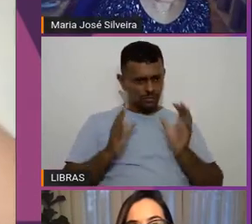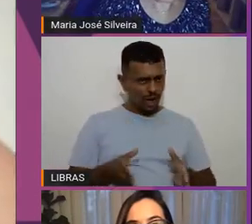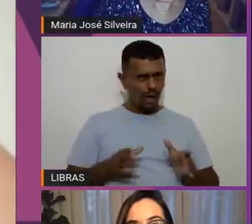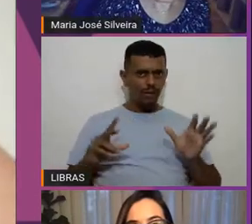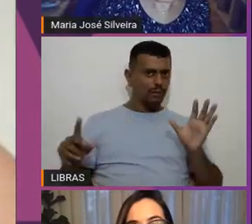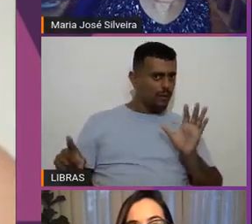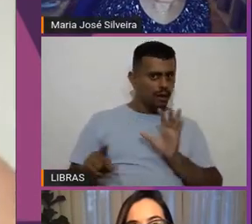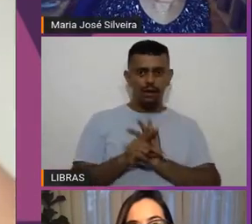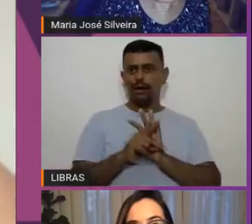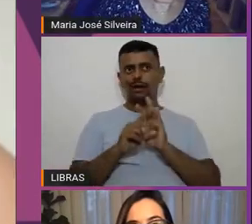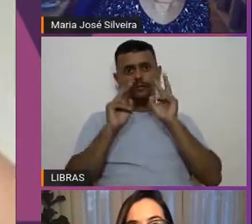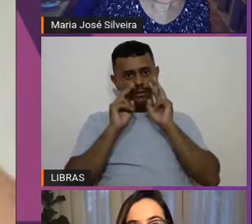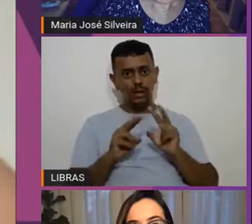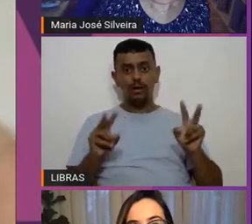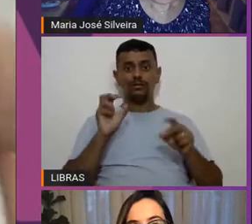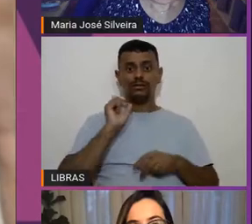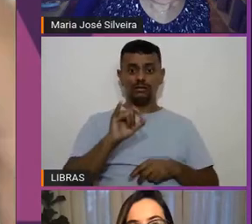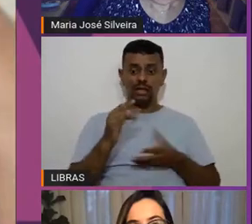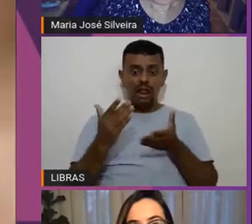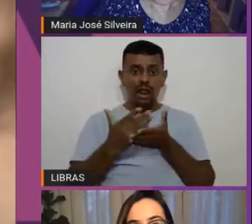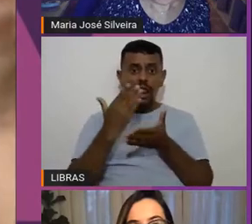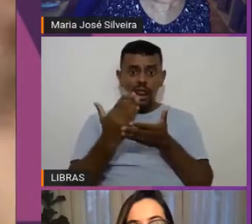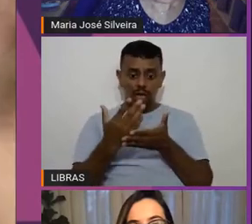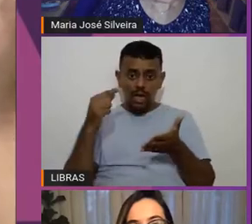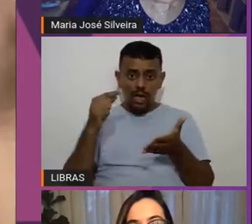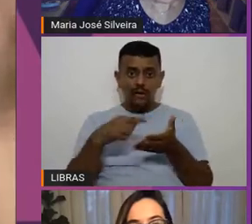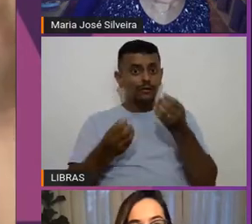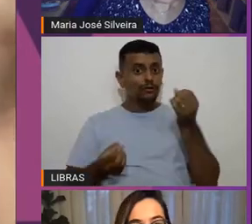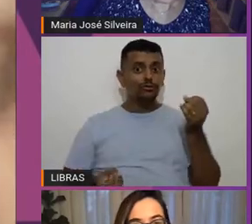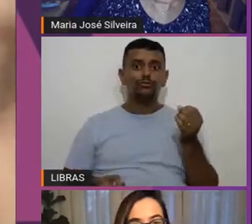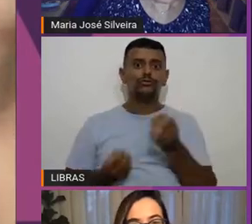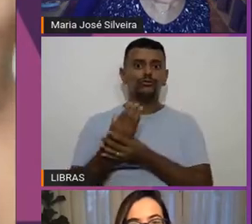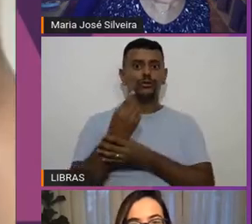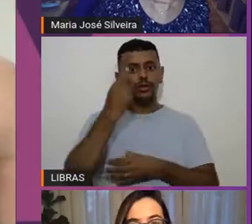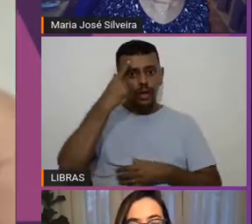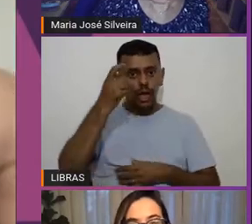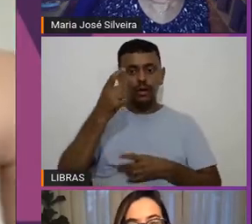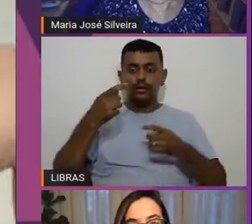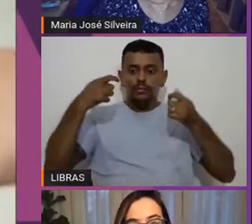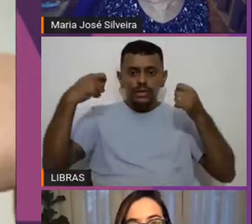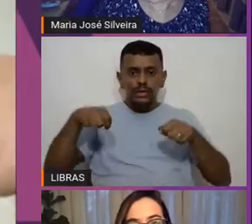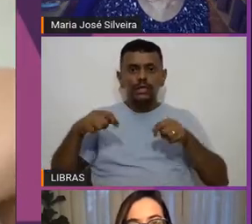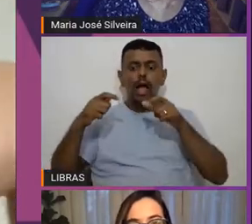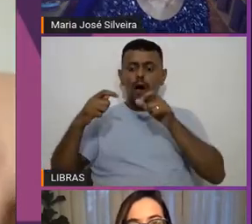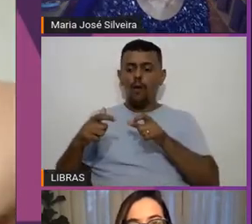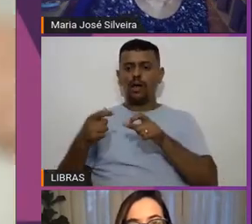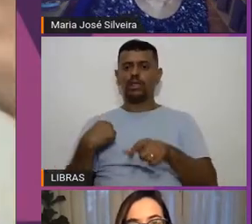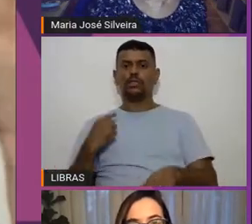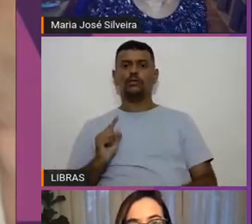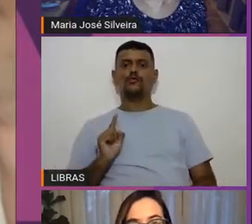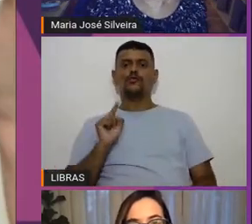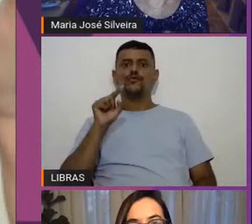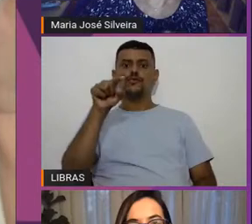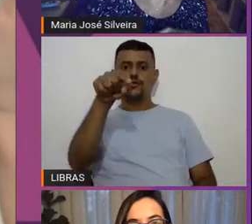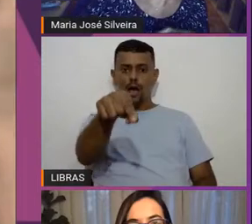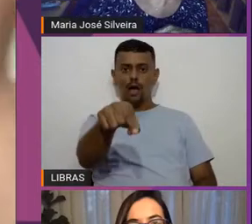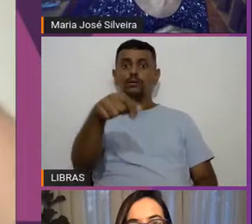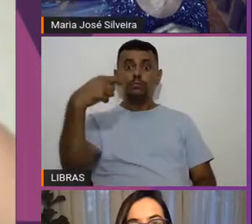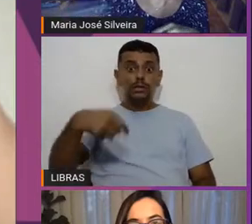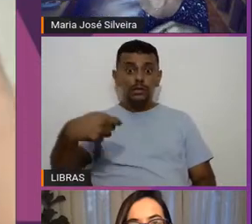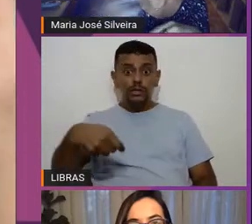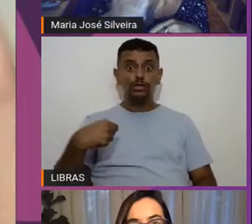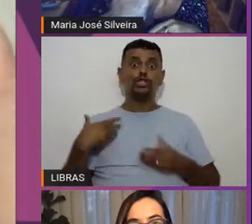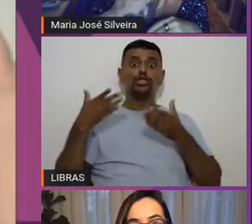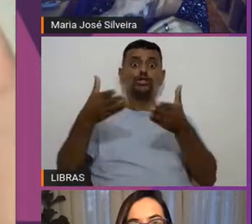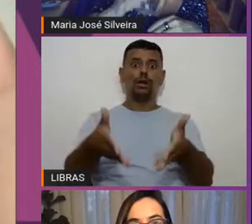que um livro Quando surge com uma ideia é um convite para um destino onde a gente tem que chegar então quando um livro vem com vontade de ser